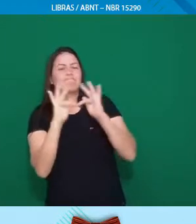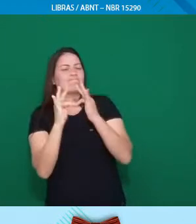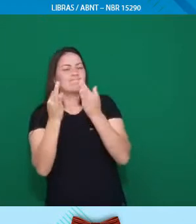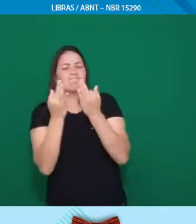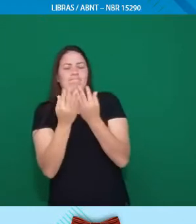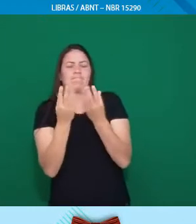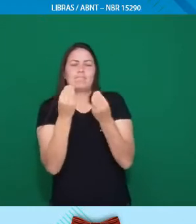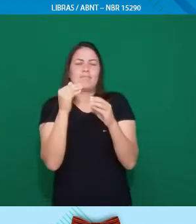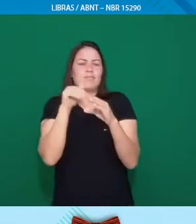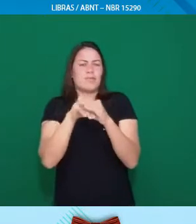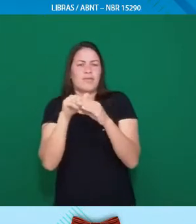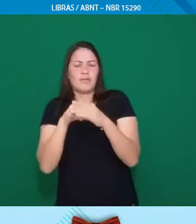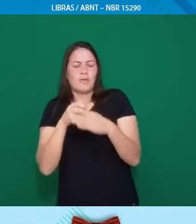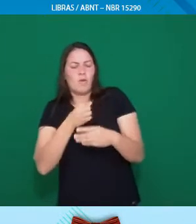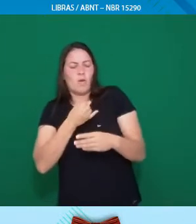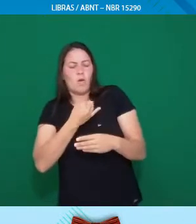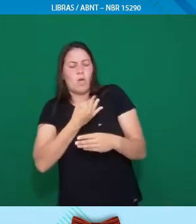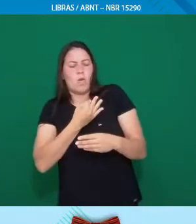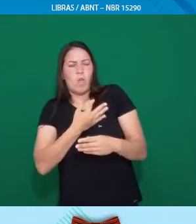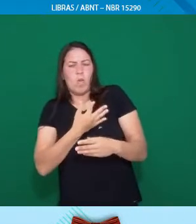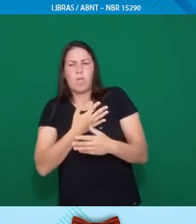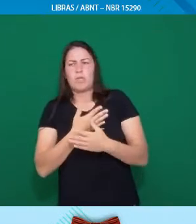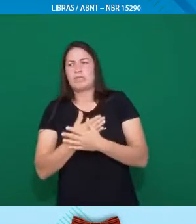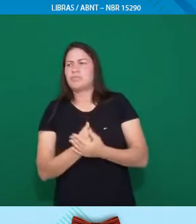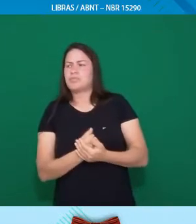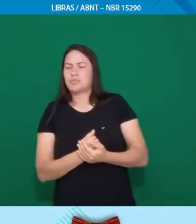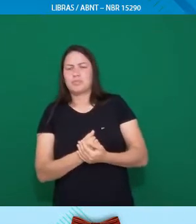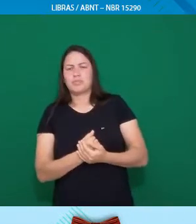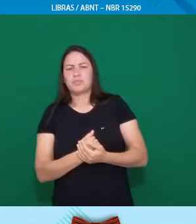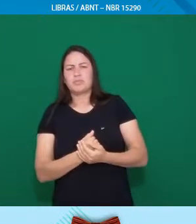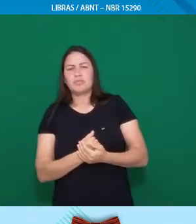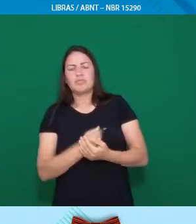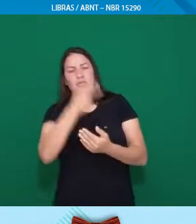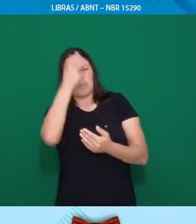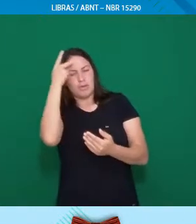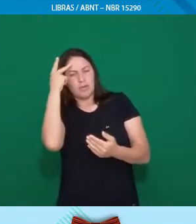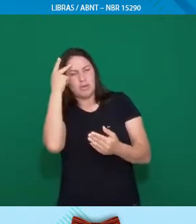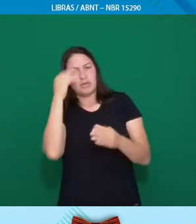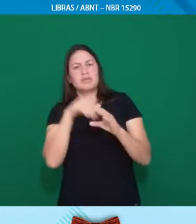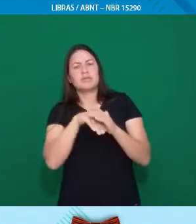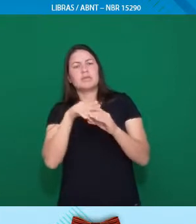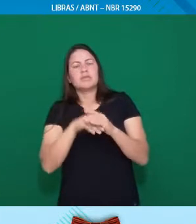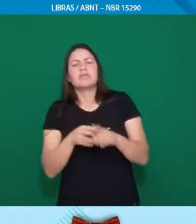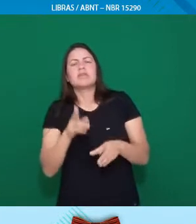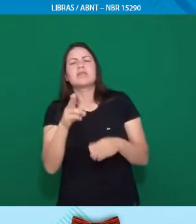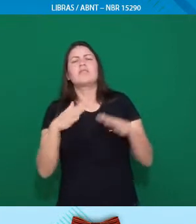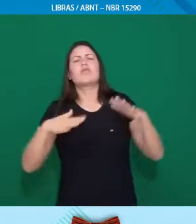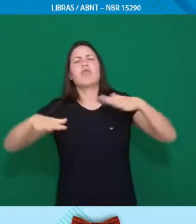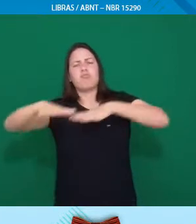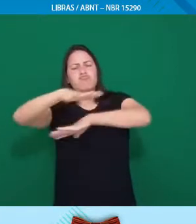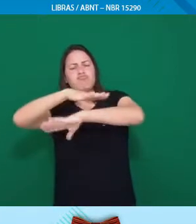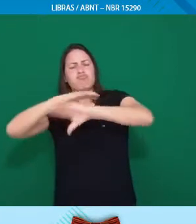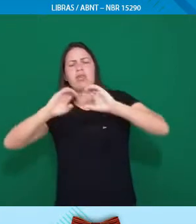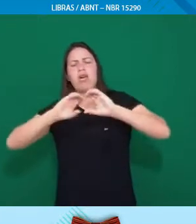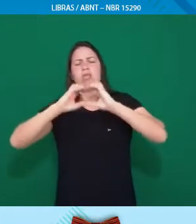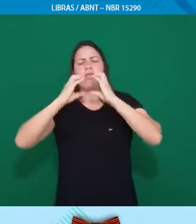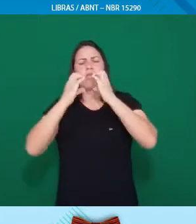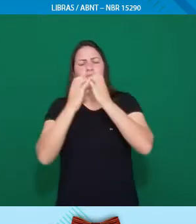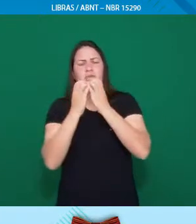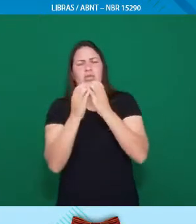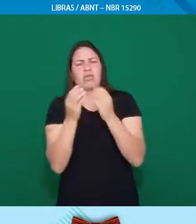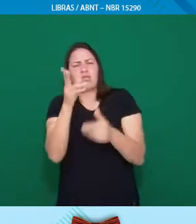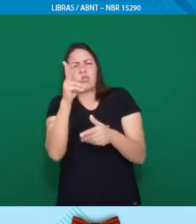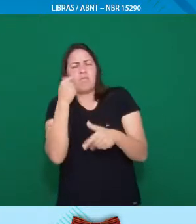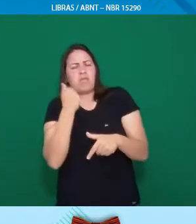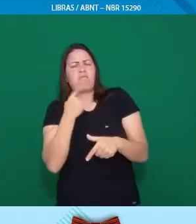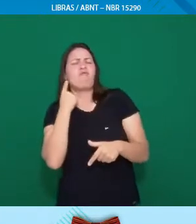você fez uma quantidade muito grande de votos principalmente pela quantidade é como eu falei de candidato sempre foi envolvido com a comunidade todo mundo